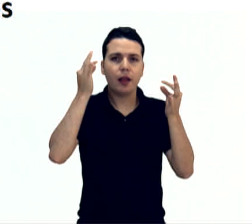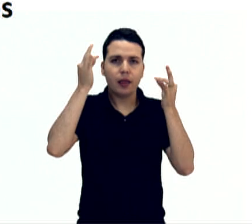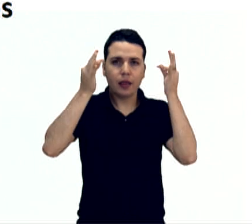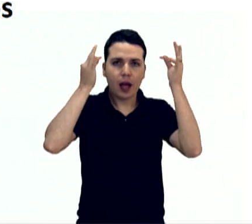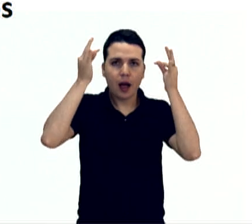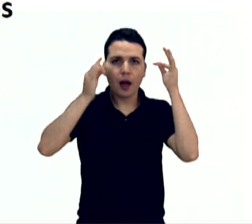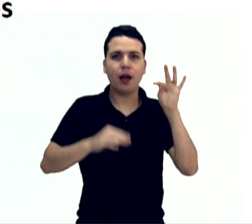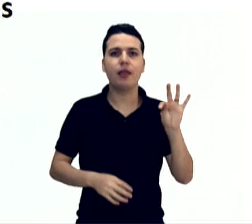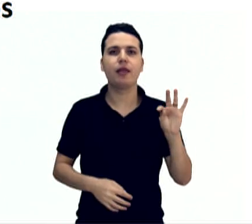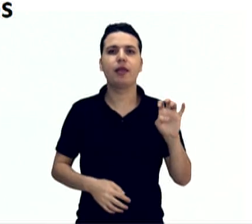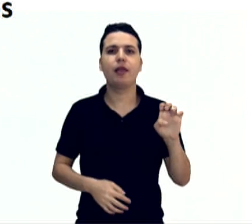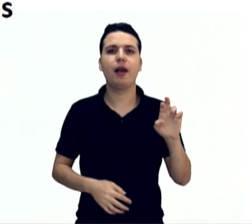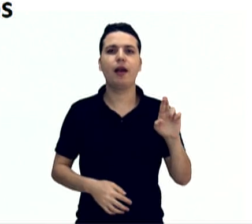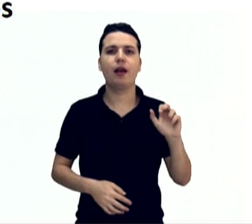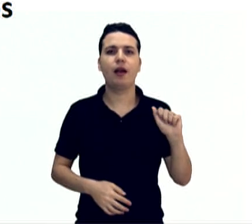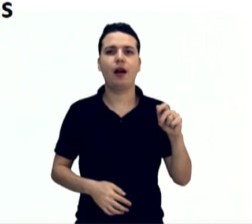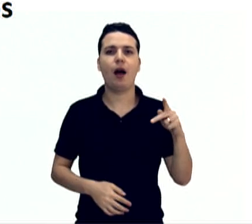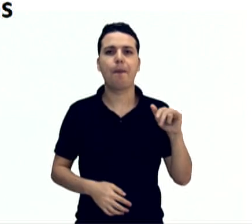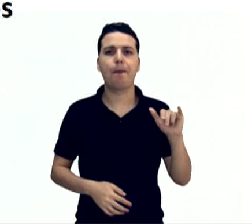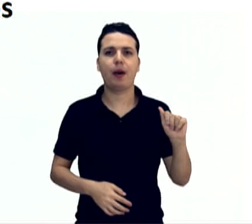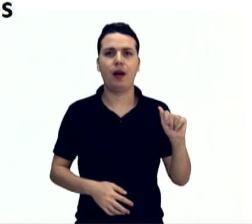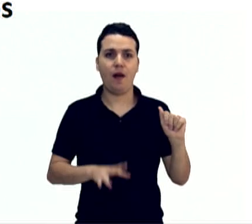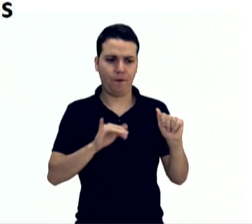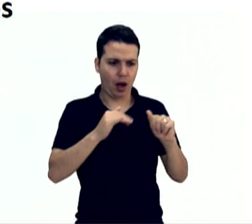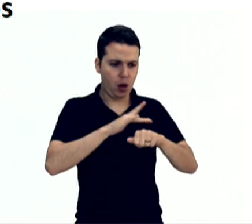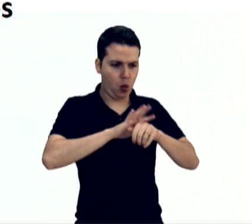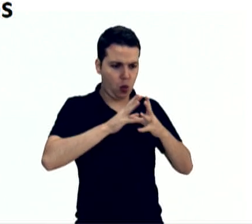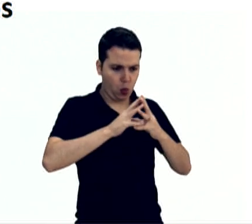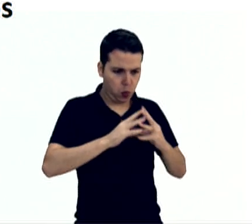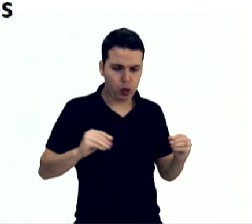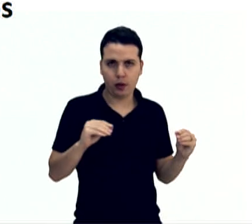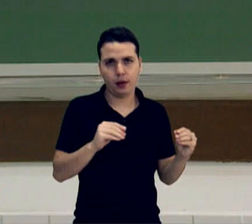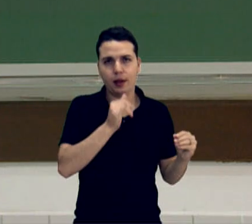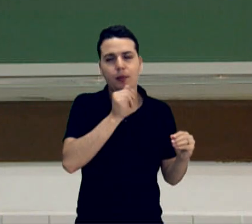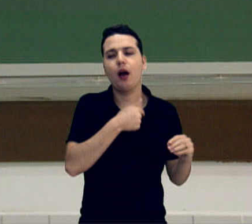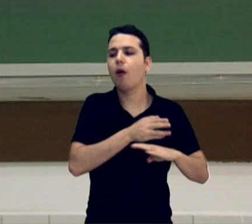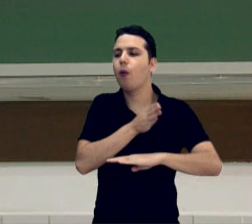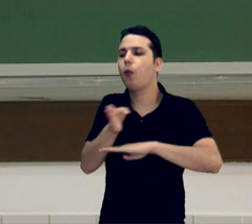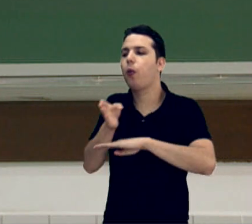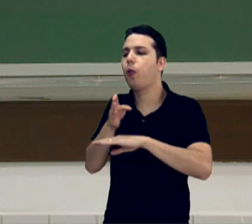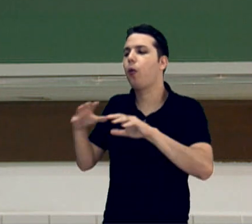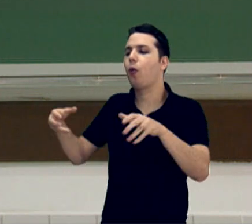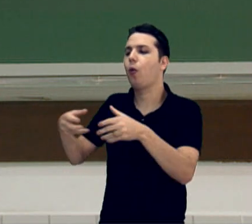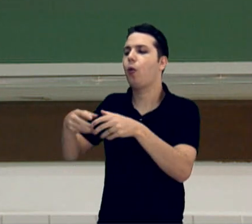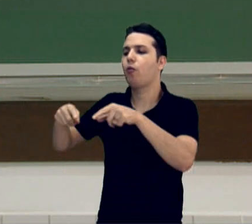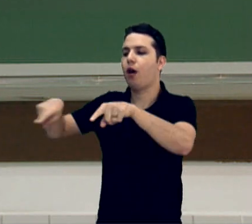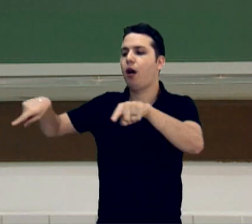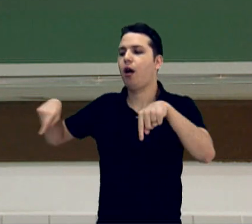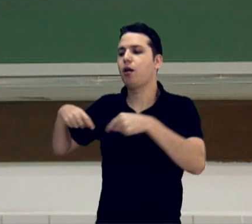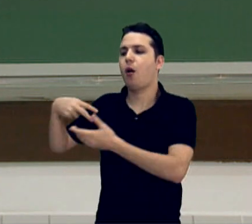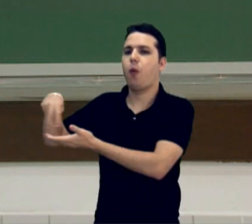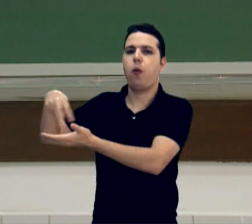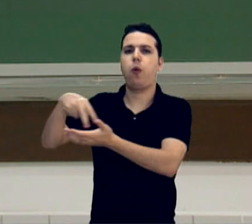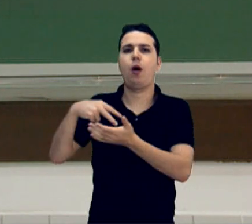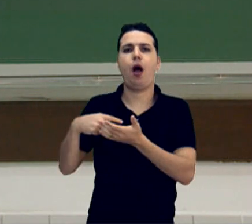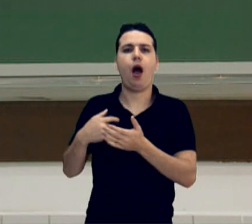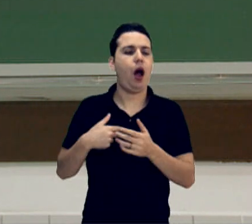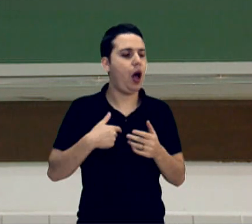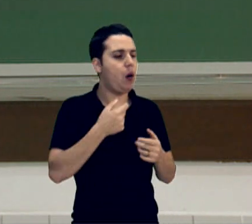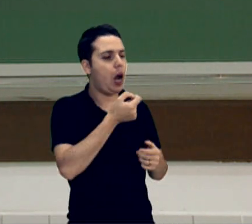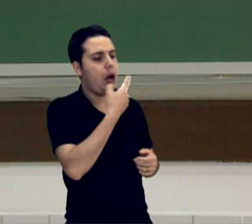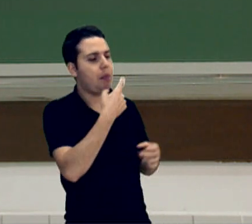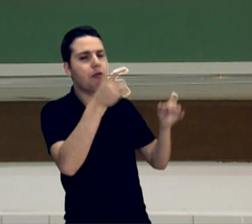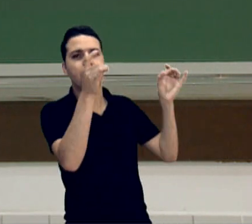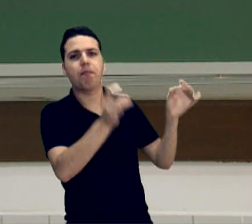que ela vai ajudar. Não quer dizer que eu indo nos bailes, praticando a dança, posso largar os